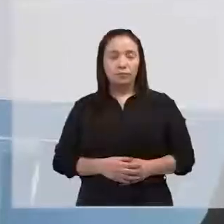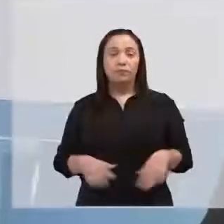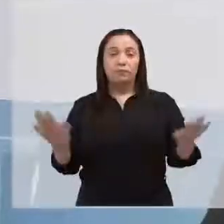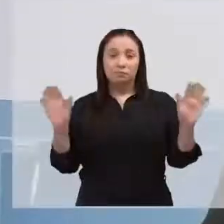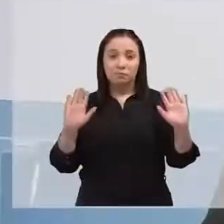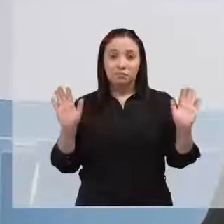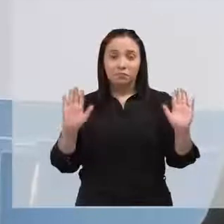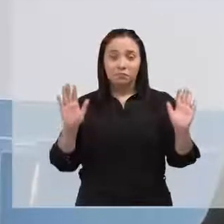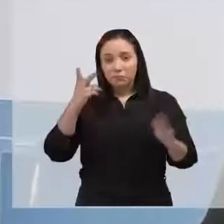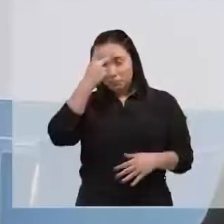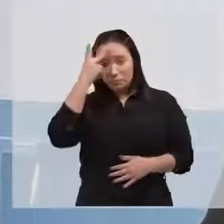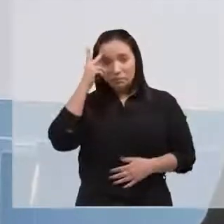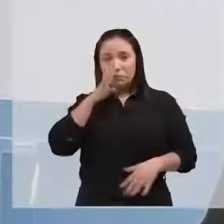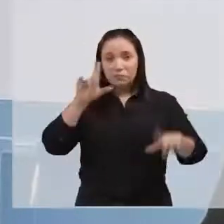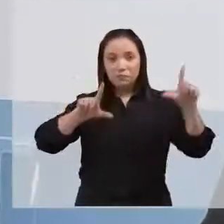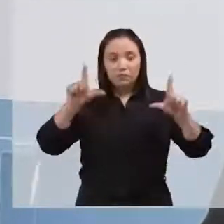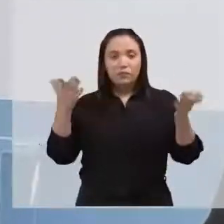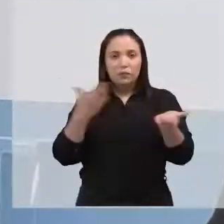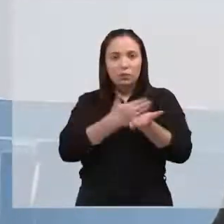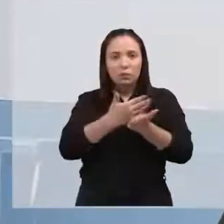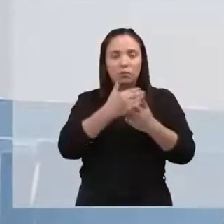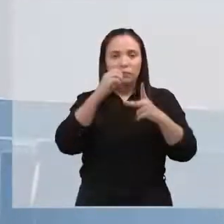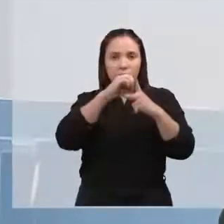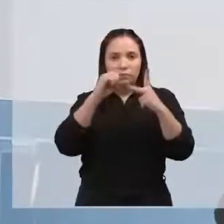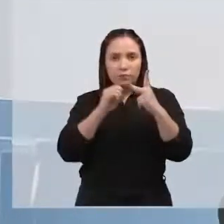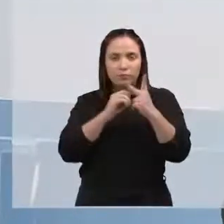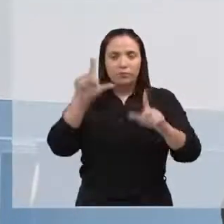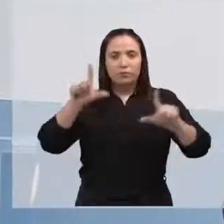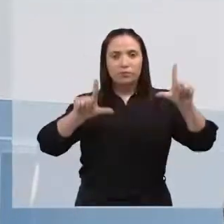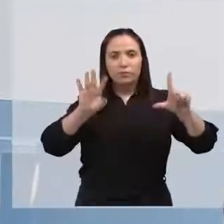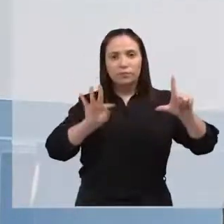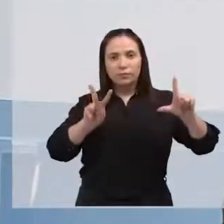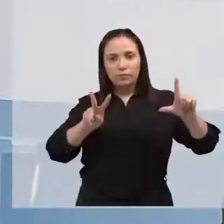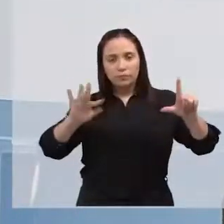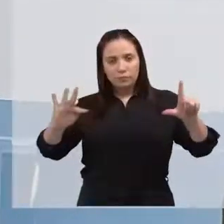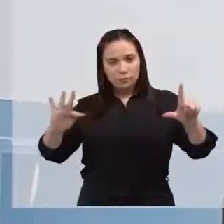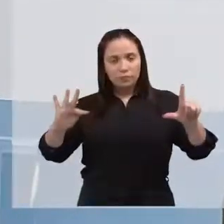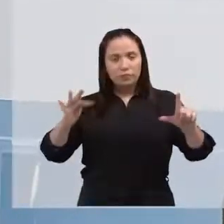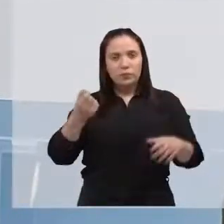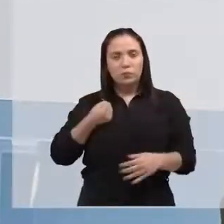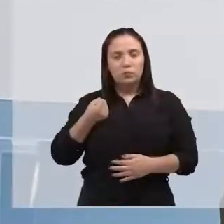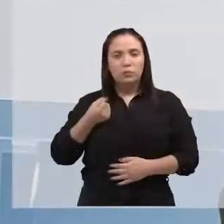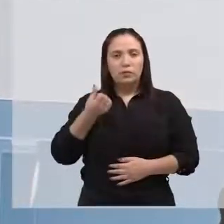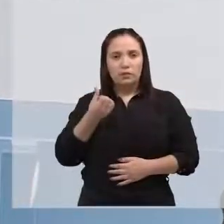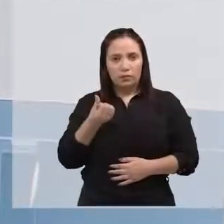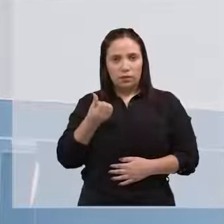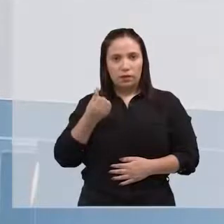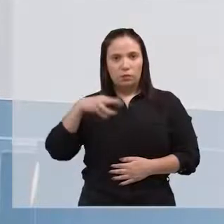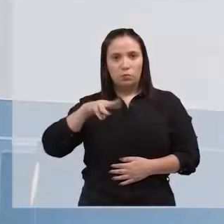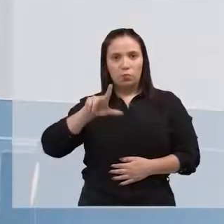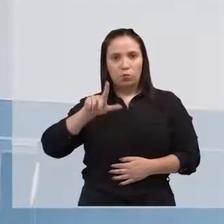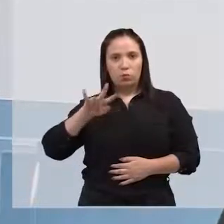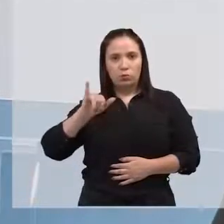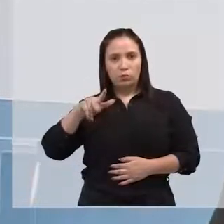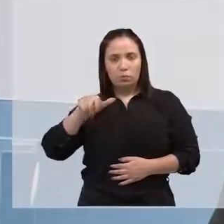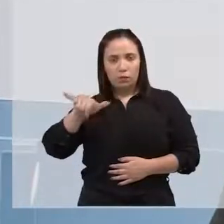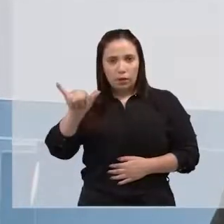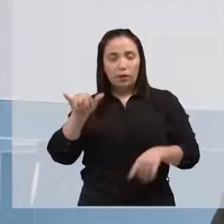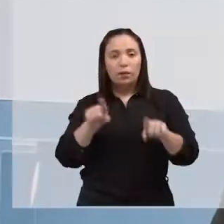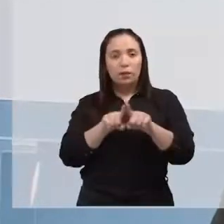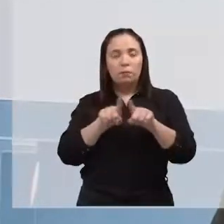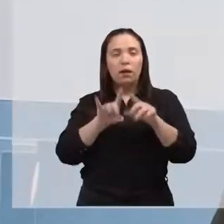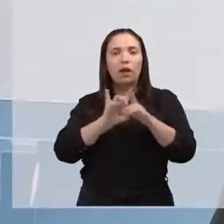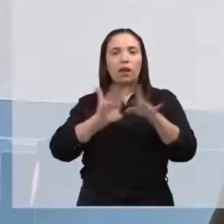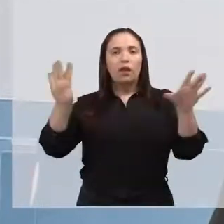Olá, amigo assinante, estamos iniciando mais um programa Pela Ordem na sua TV Fortaleza, canal 6 da Multiplay e na sua TV